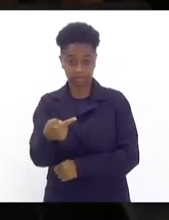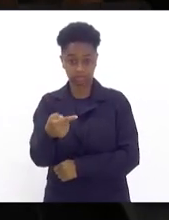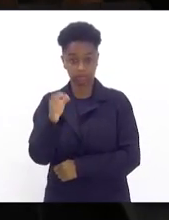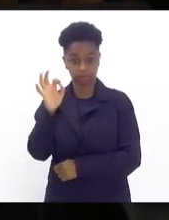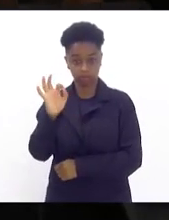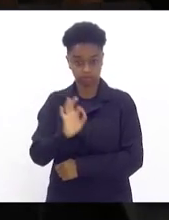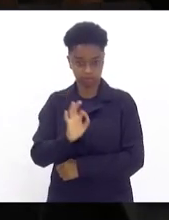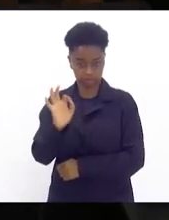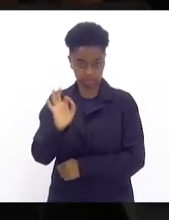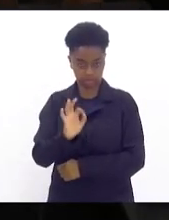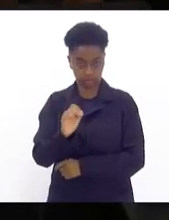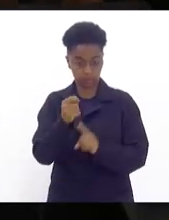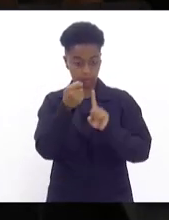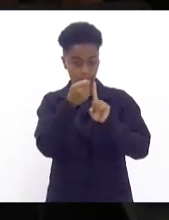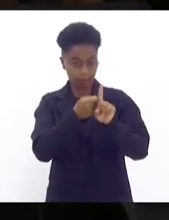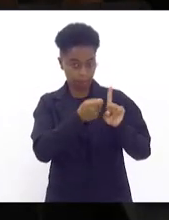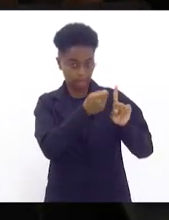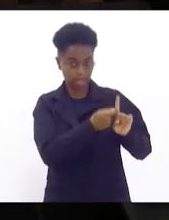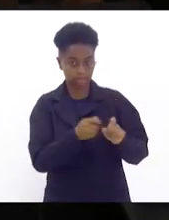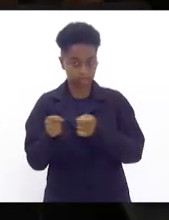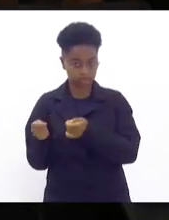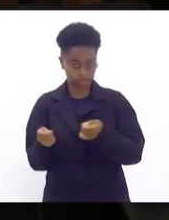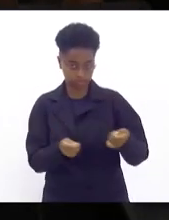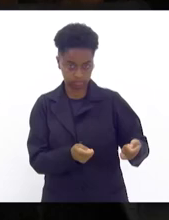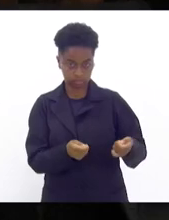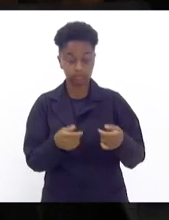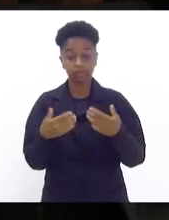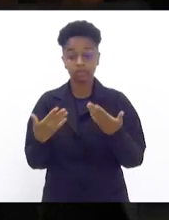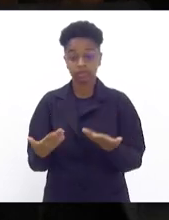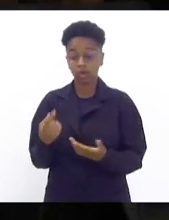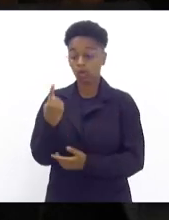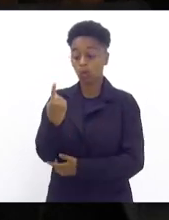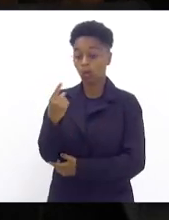1,07% ao mês.